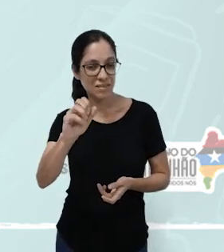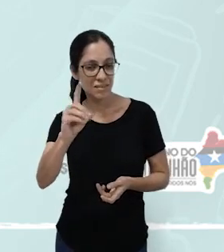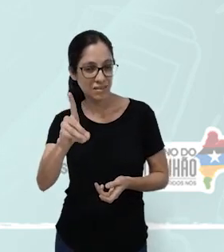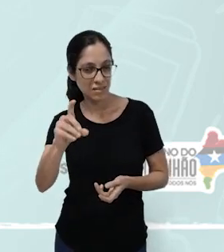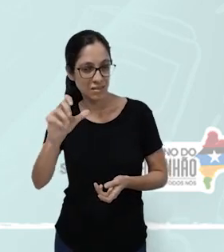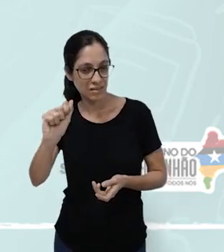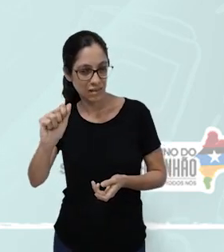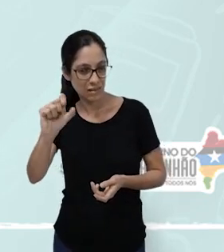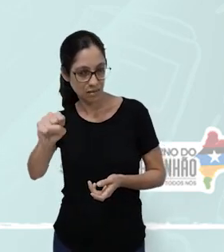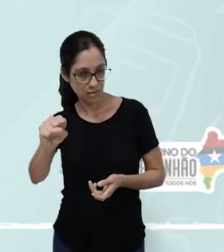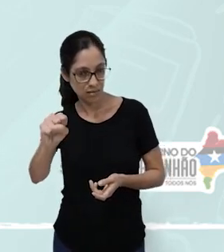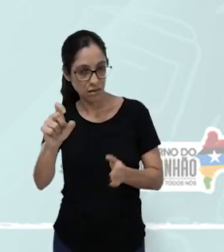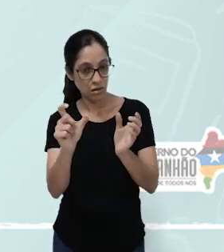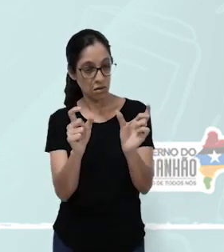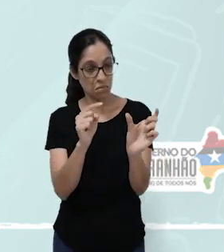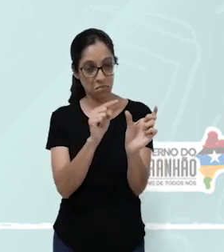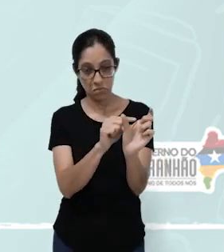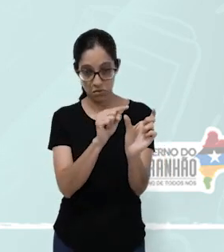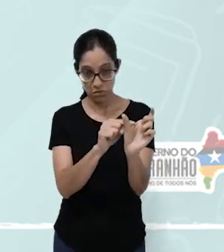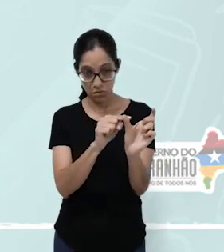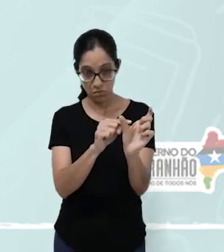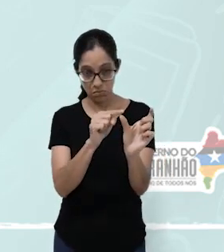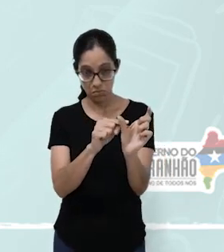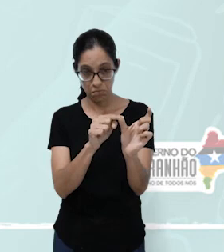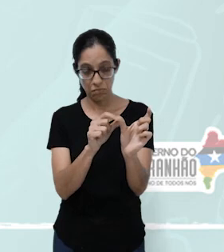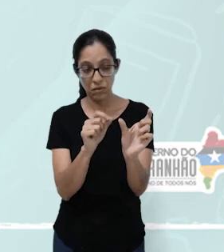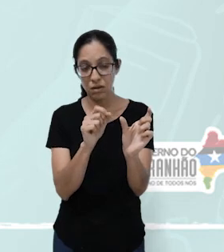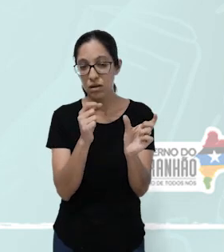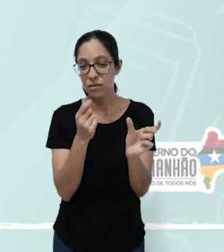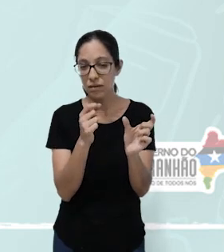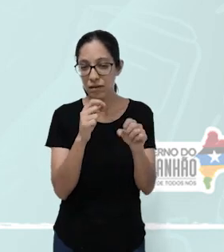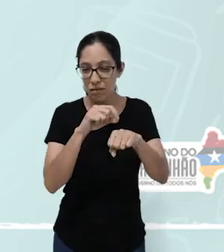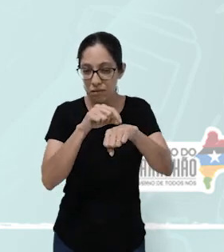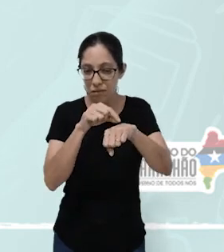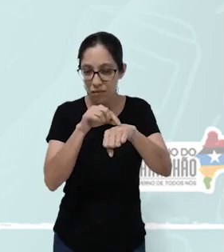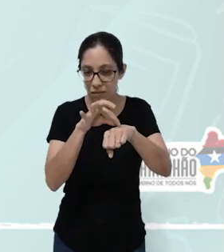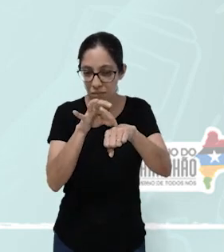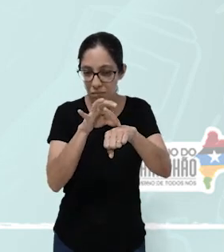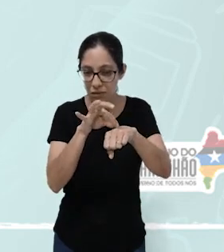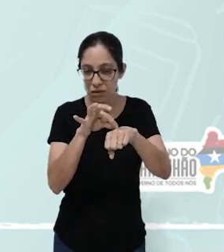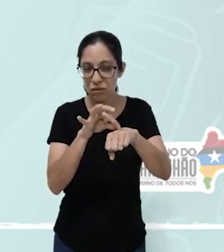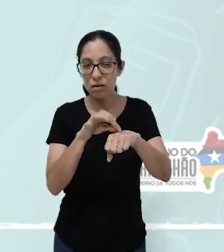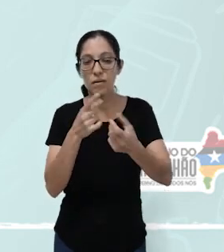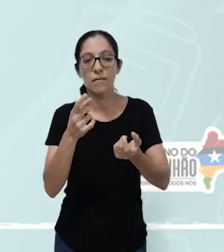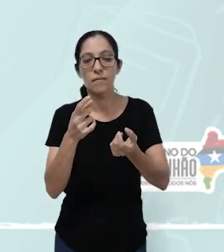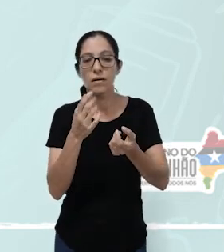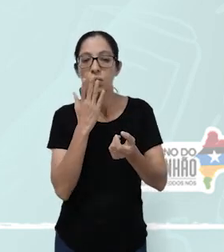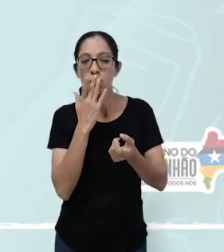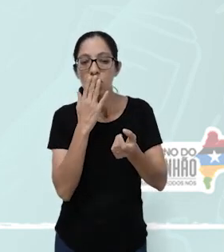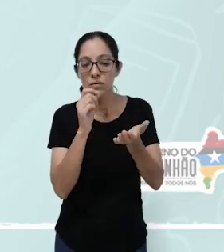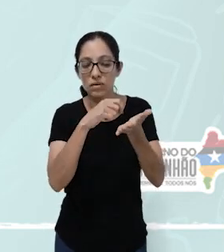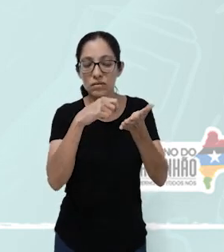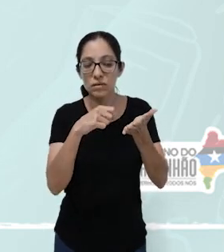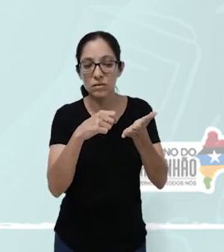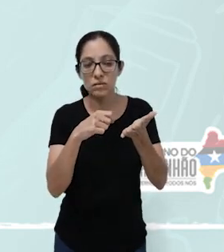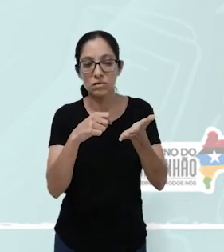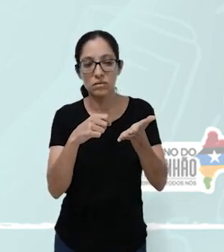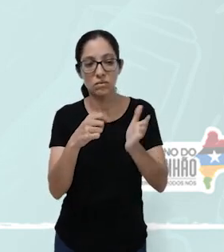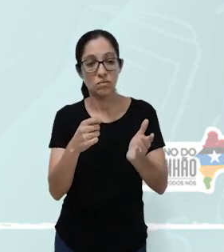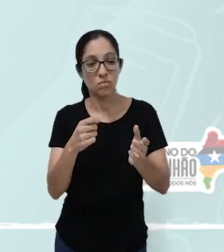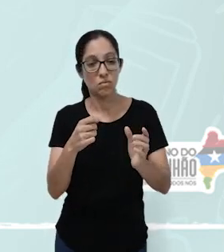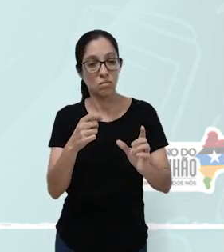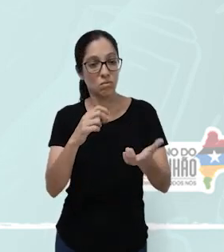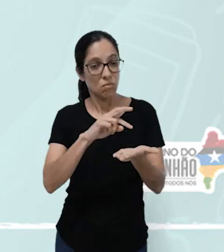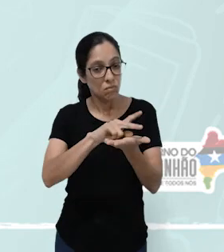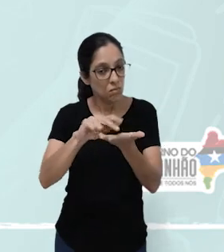negrito, proibidas pela justiça. São drogas ilícitas, drogas que não podem ser vendidas.